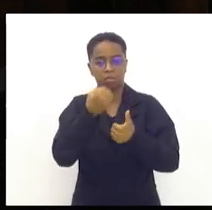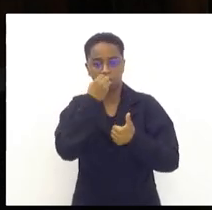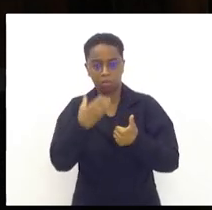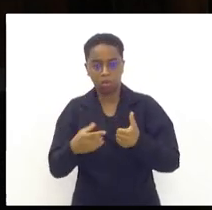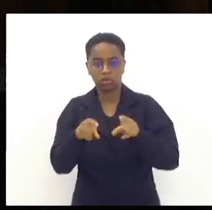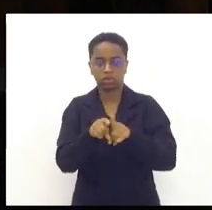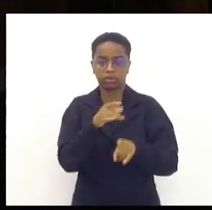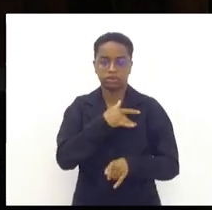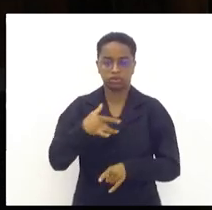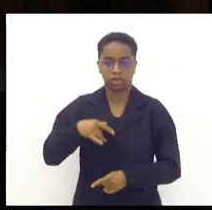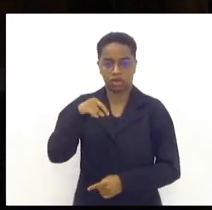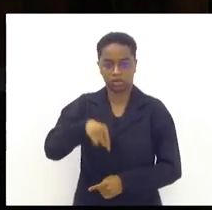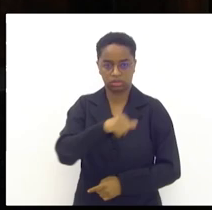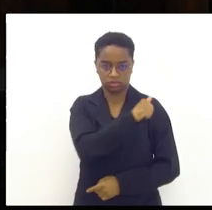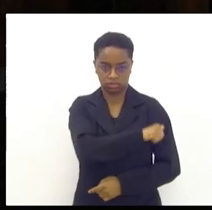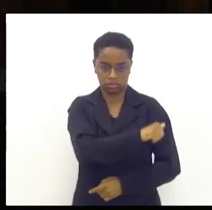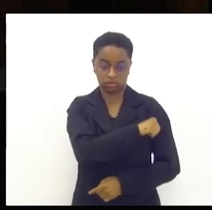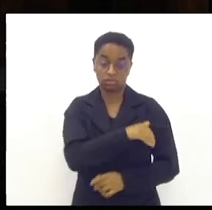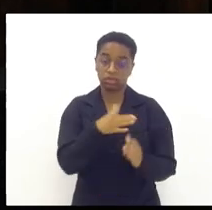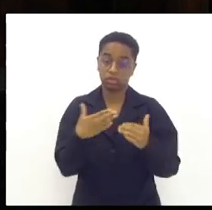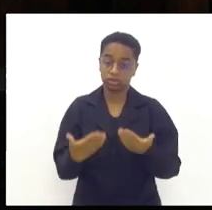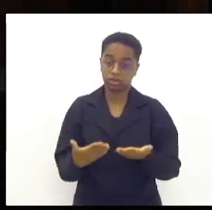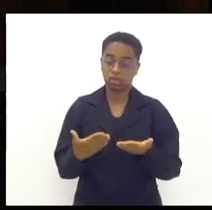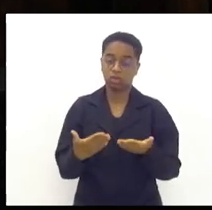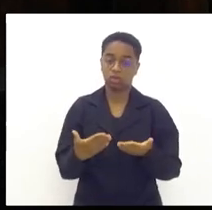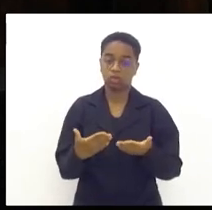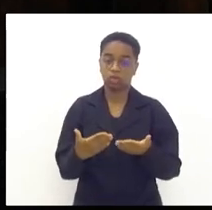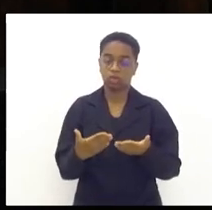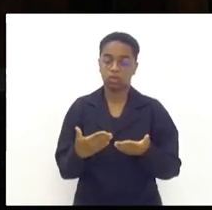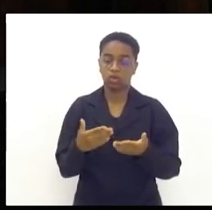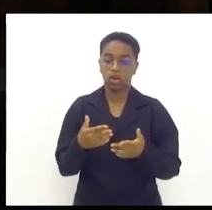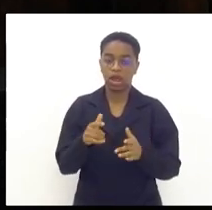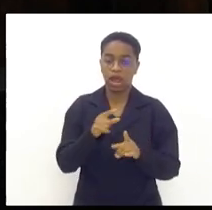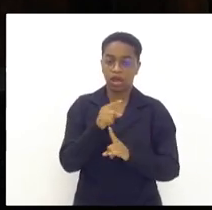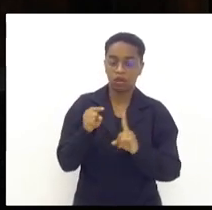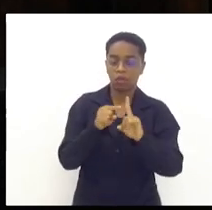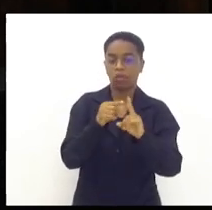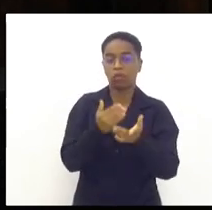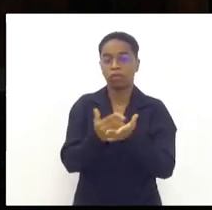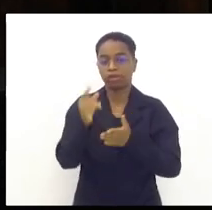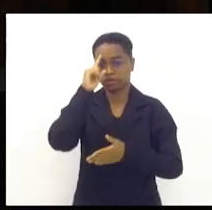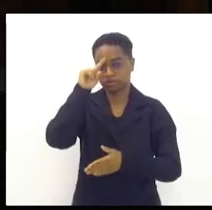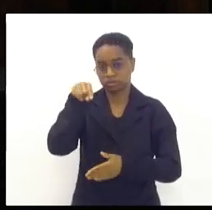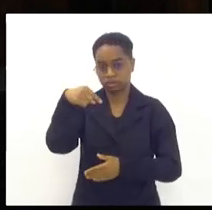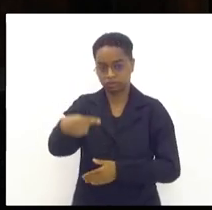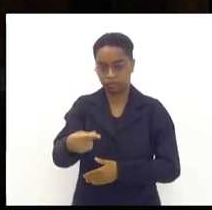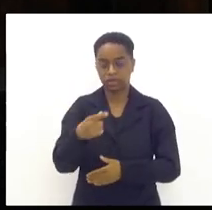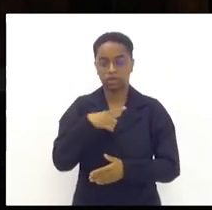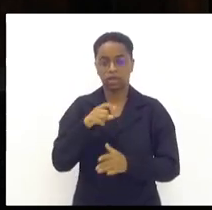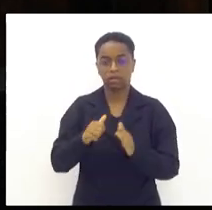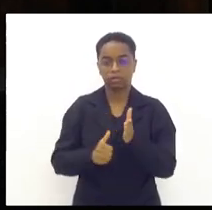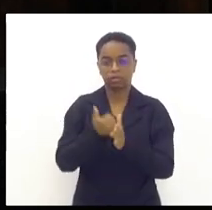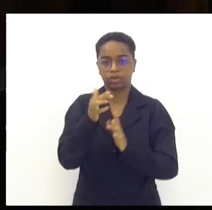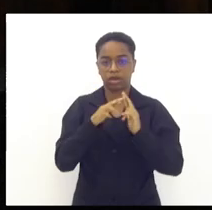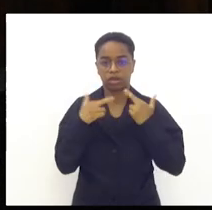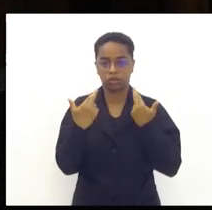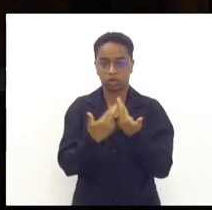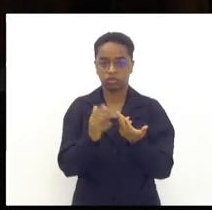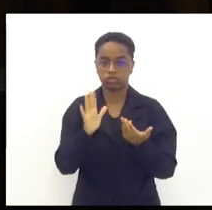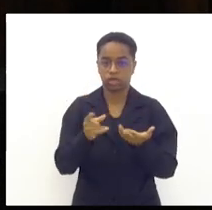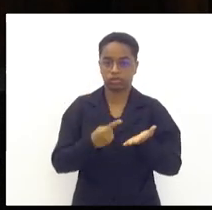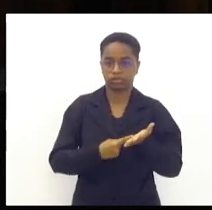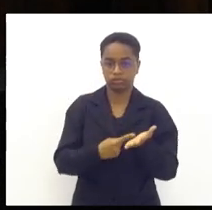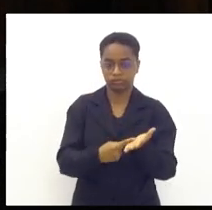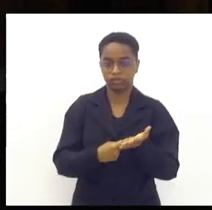saudável para o Estado do Rio de Janeiro. Então, essa tarefa começa na semana que vem, já na primeira reunião marcada